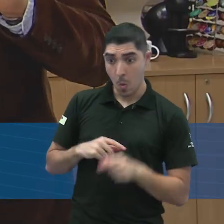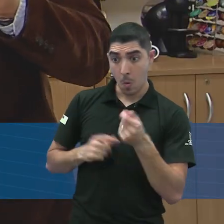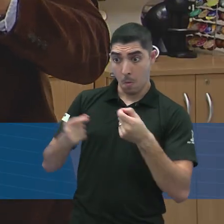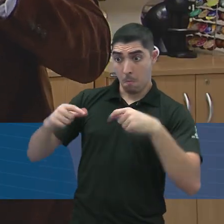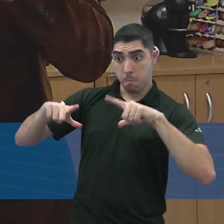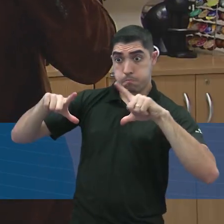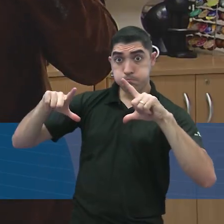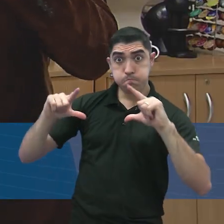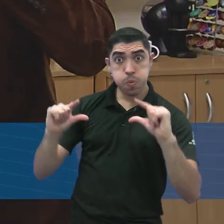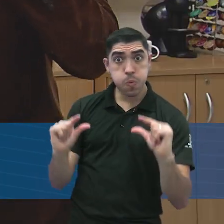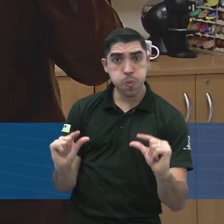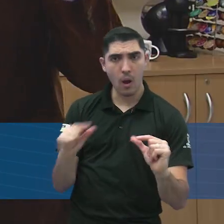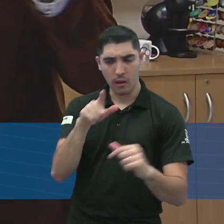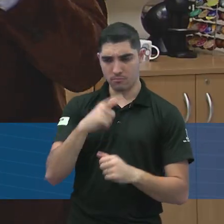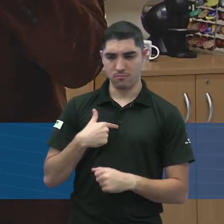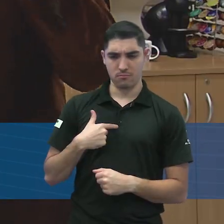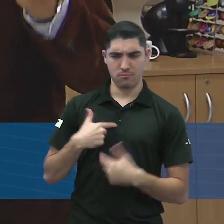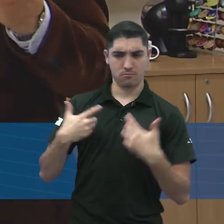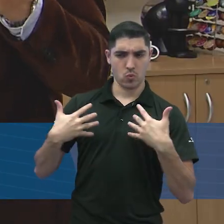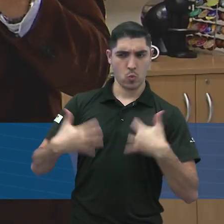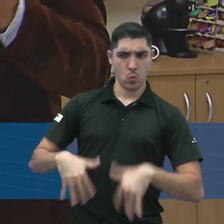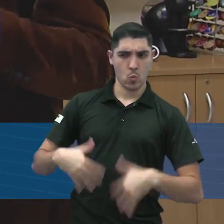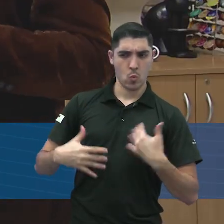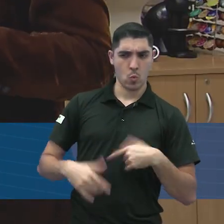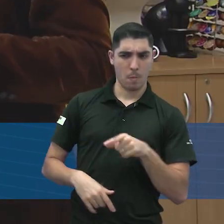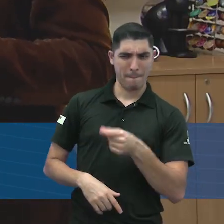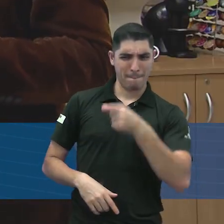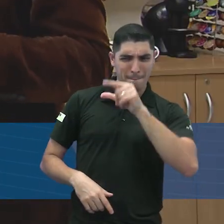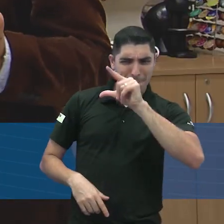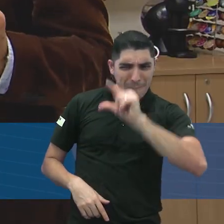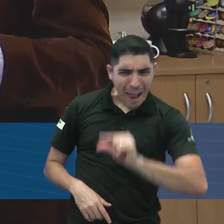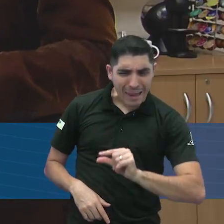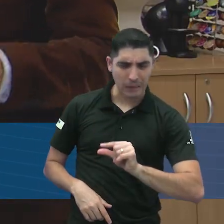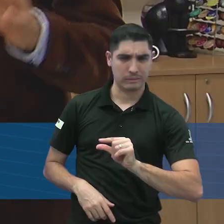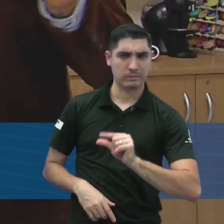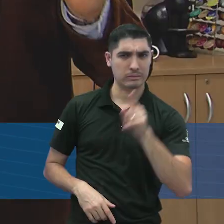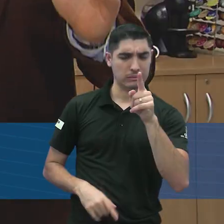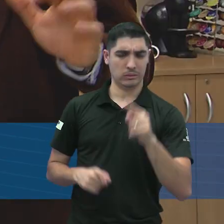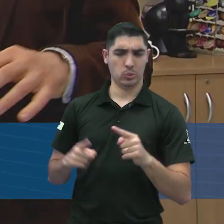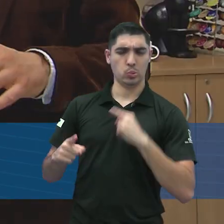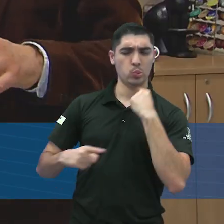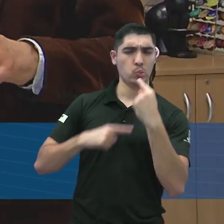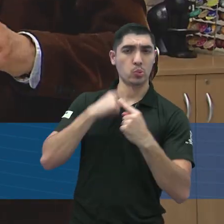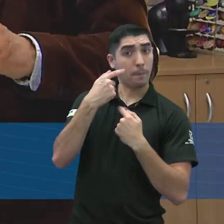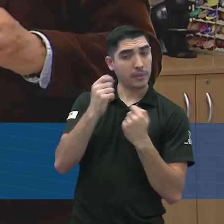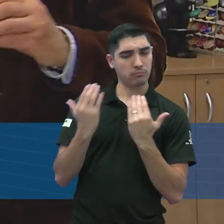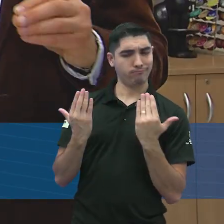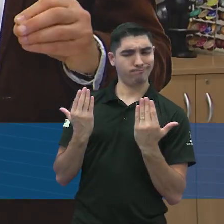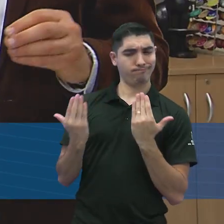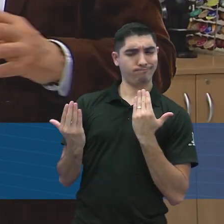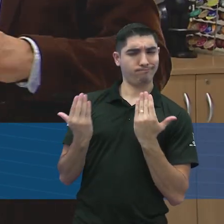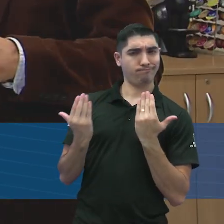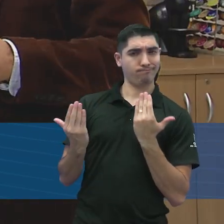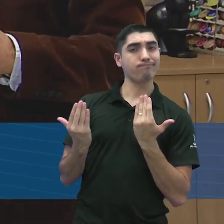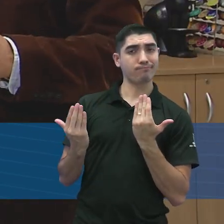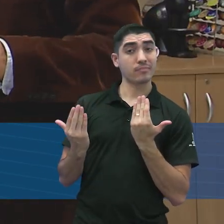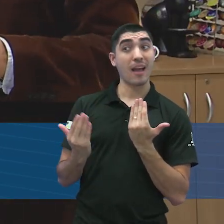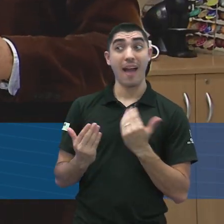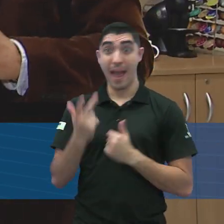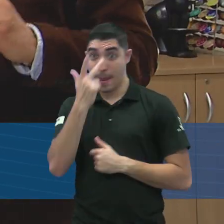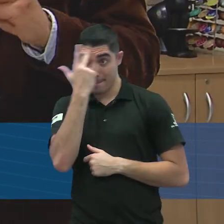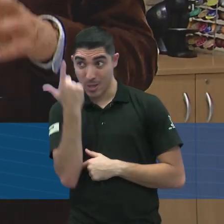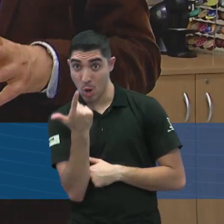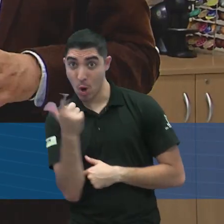né? Os algoritmos ficam ali prestando atenção em tudo que a gente está falando, inclusive, tudo que a gente está navegando. Então, aparece, aí surgem